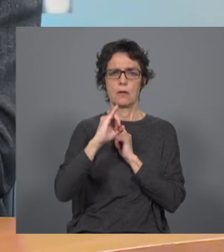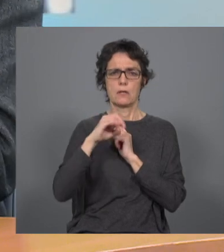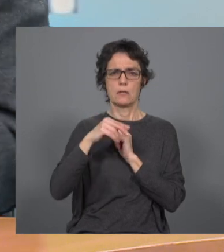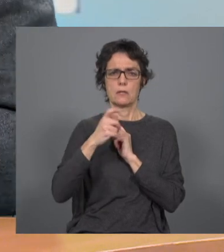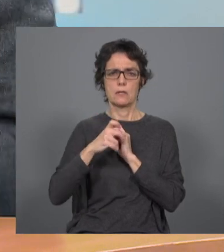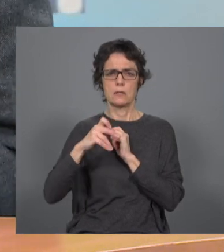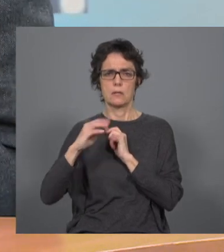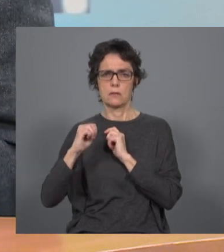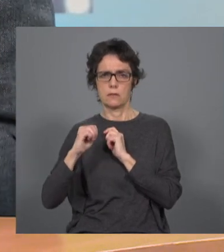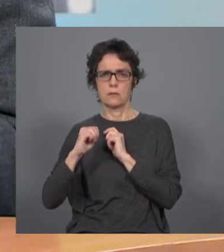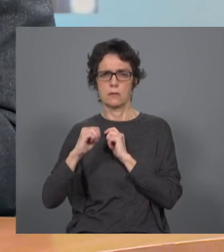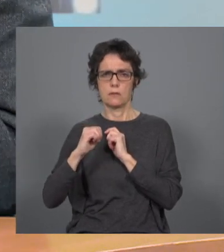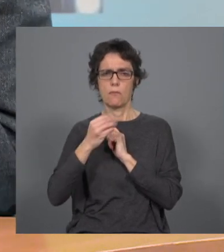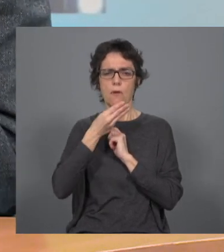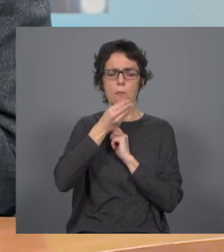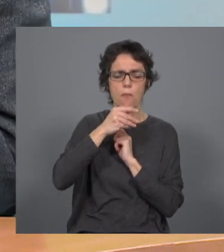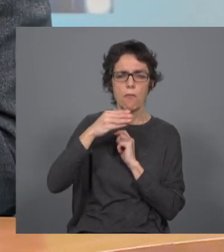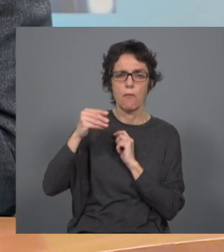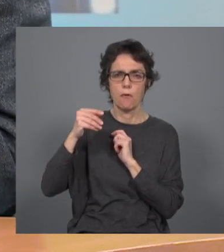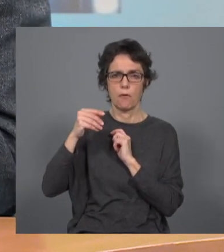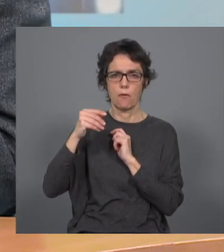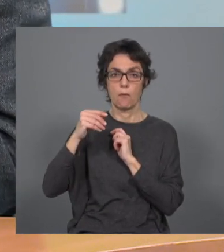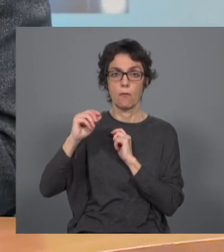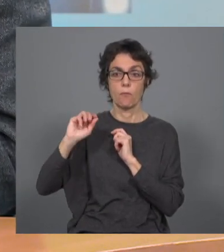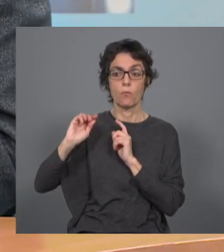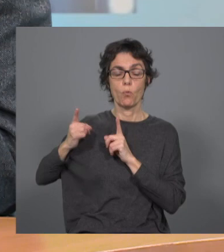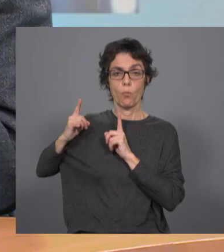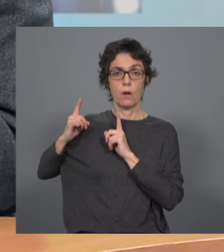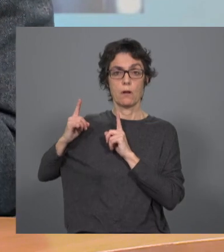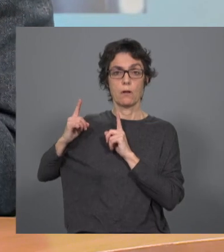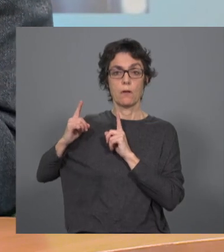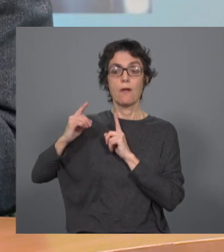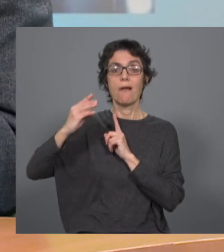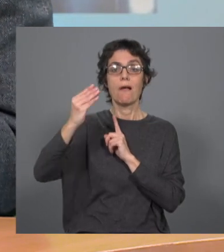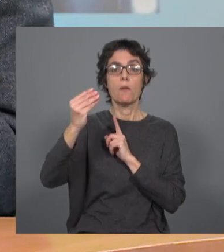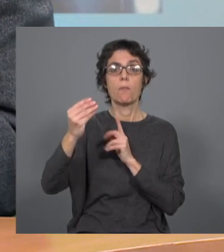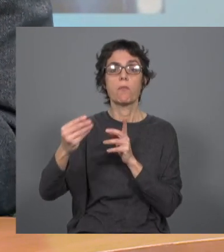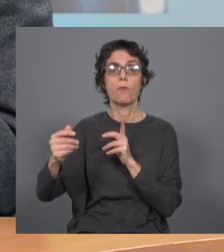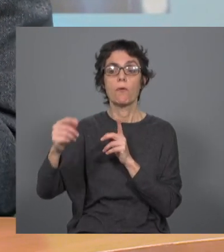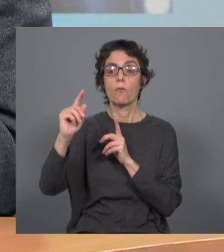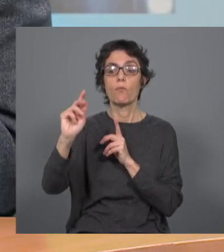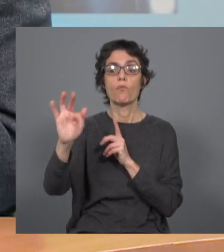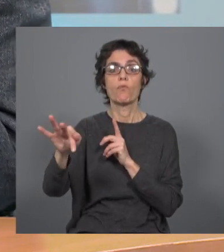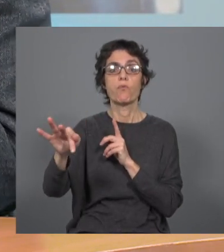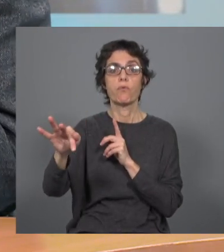das cinzas, coloca-nos esta dupla dimensão. Nós vimos, de alguma maneira, do